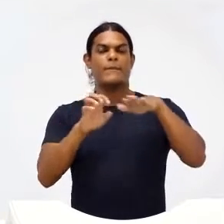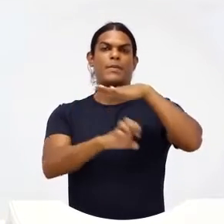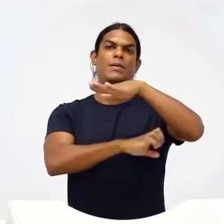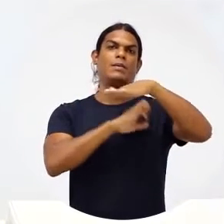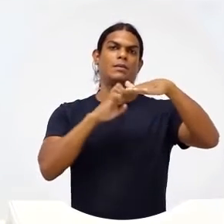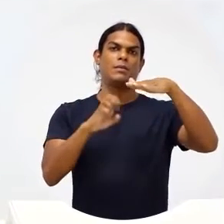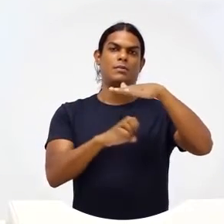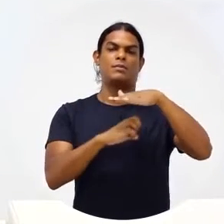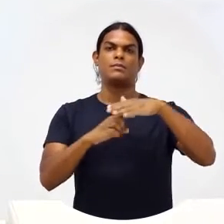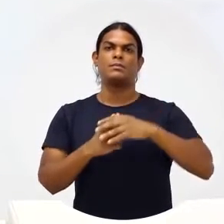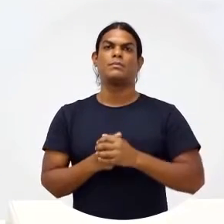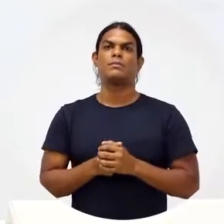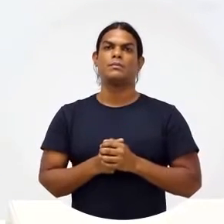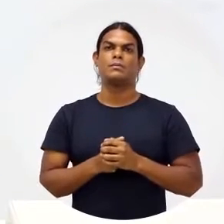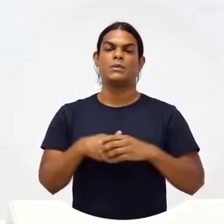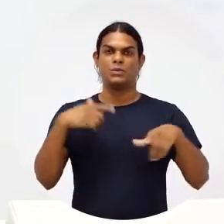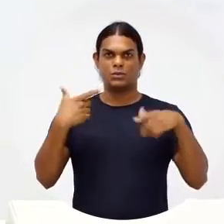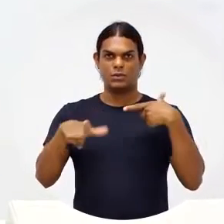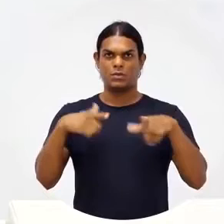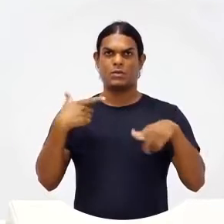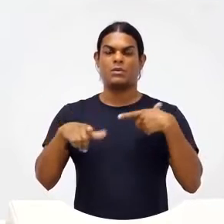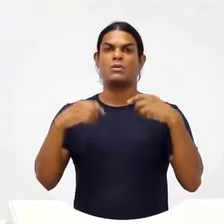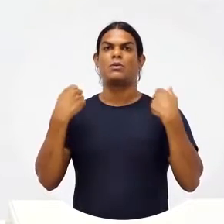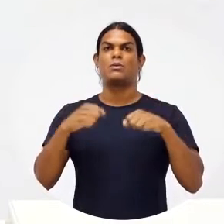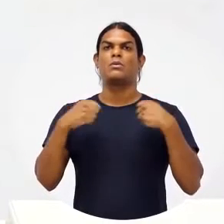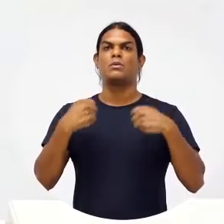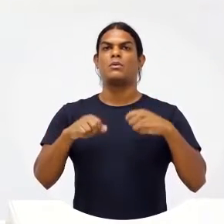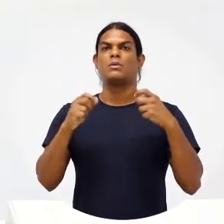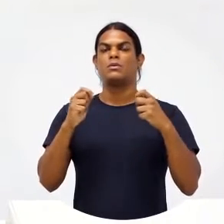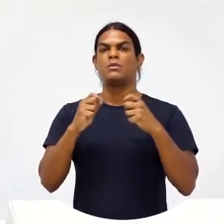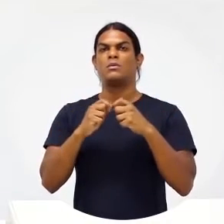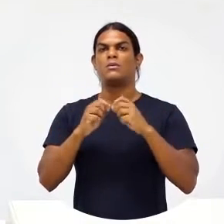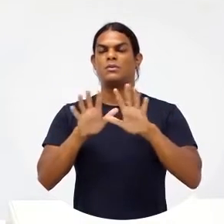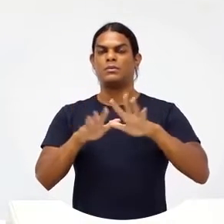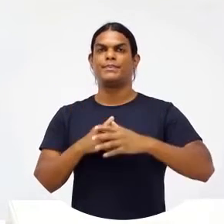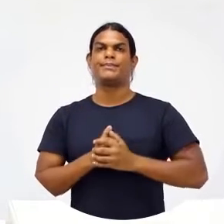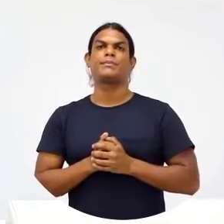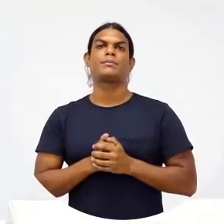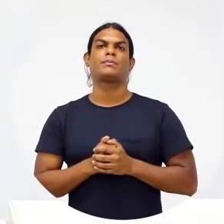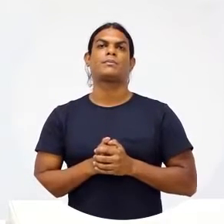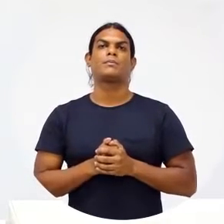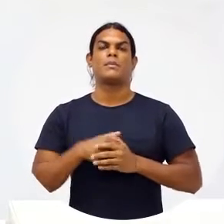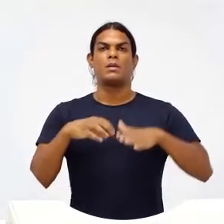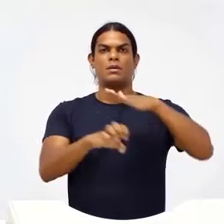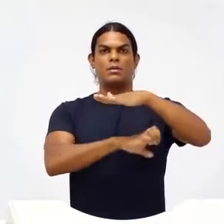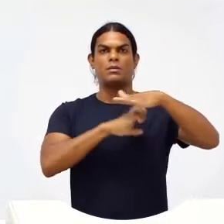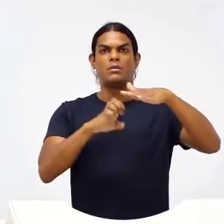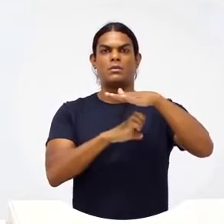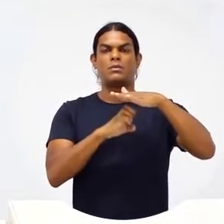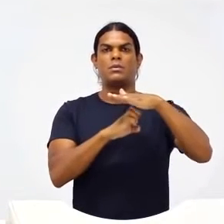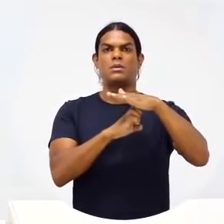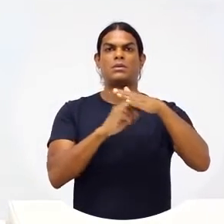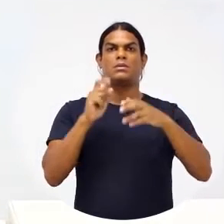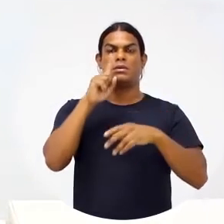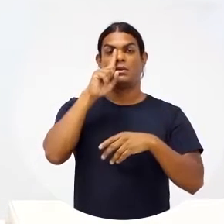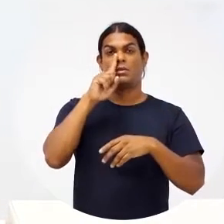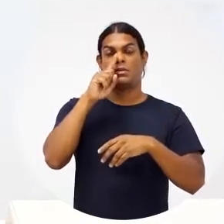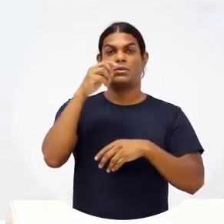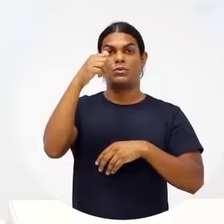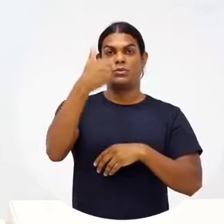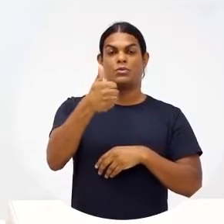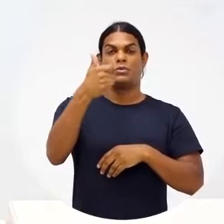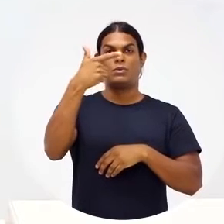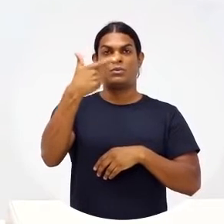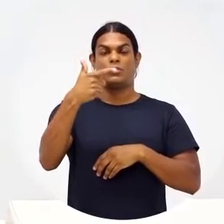trabalho, o empregador ele pode fazer da seguinte forma: as empresas de grau de risco 1 e 2,